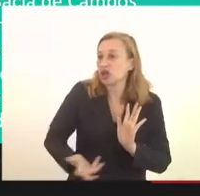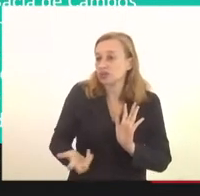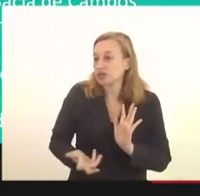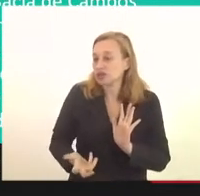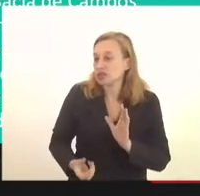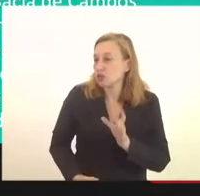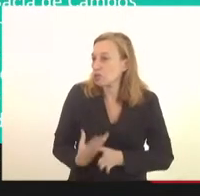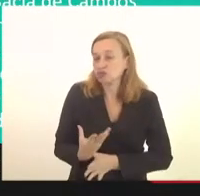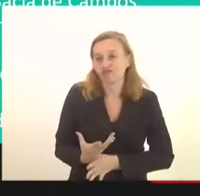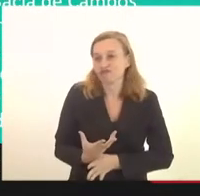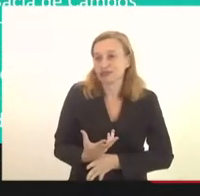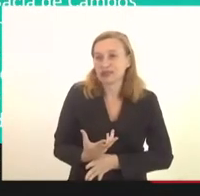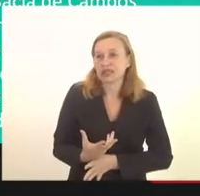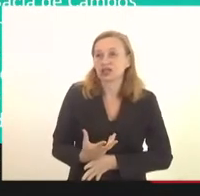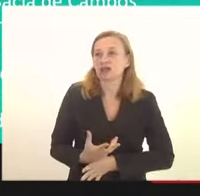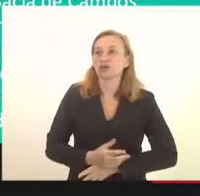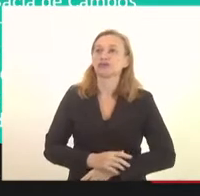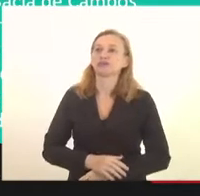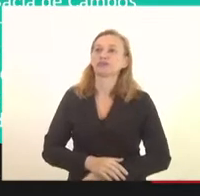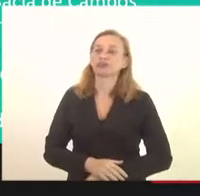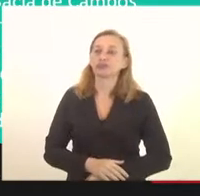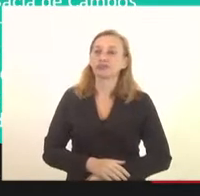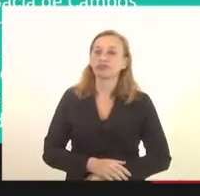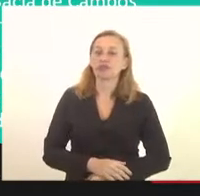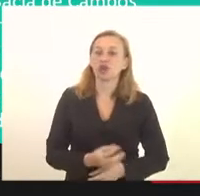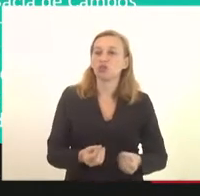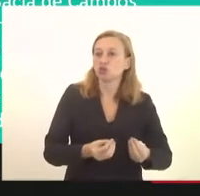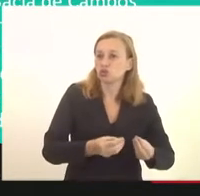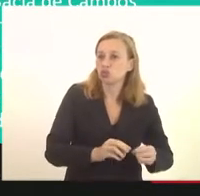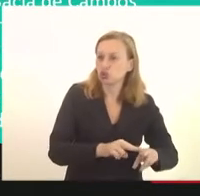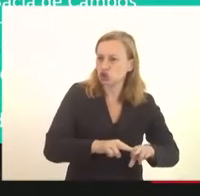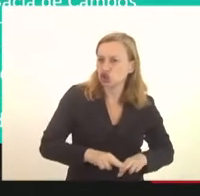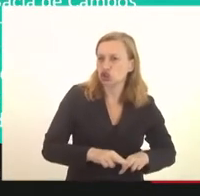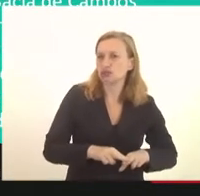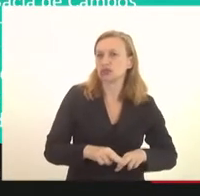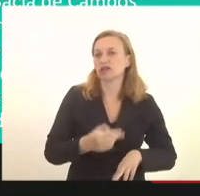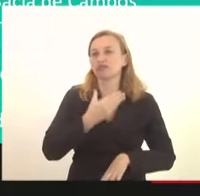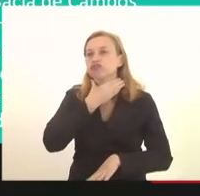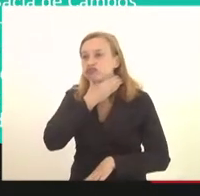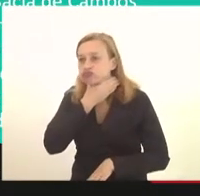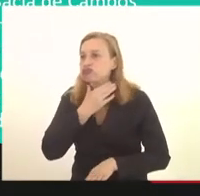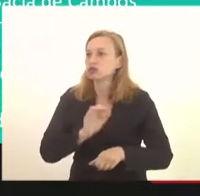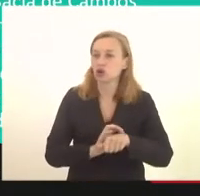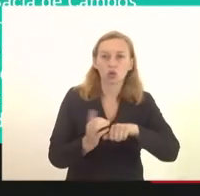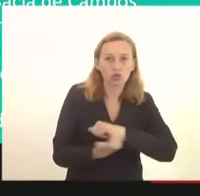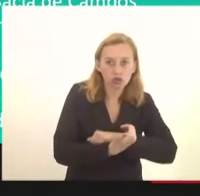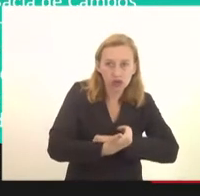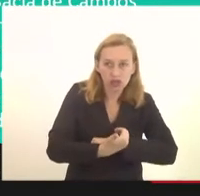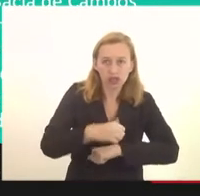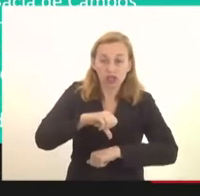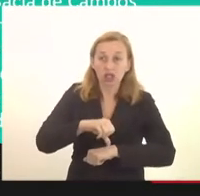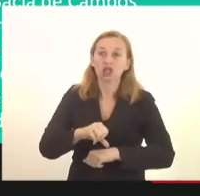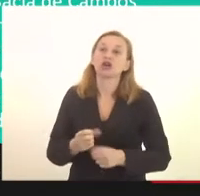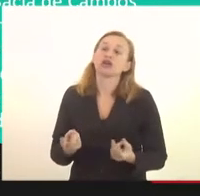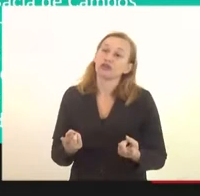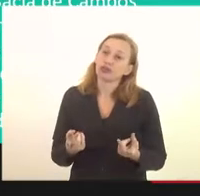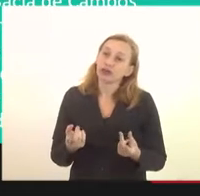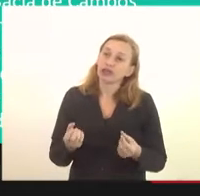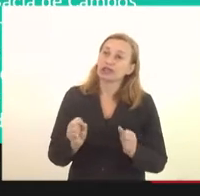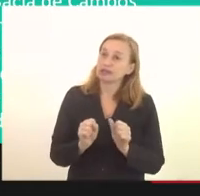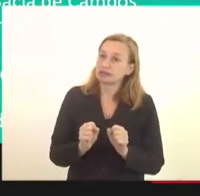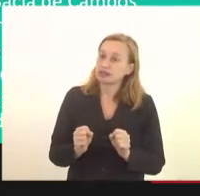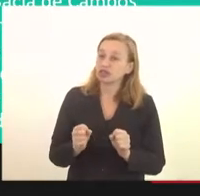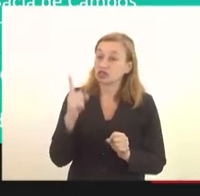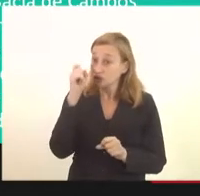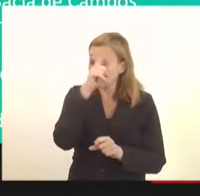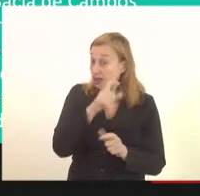exploração por conta da crise ou da Covid. Na verdade, a gente tem um investimento foi muito grande e é preciso